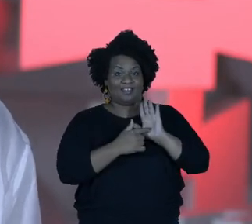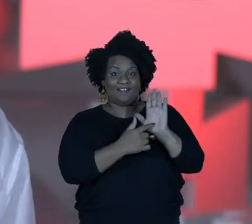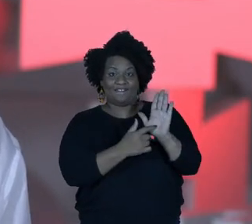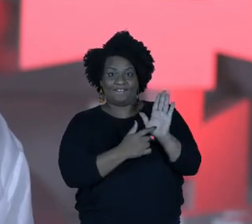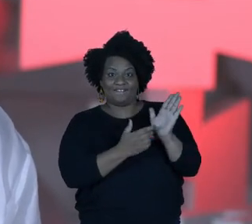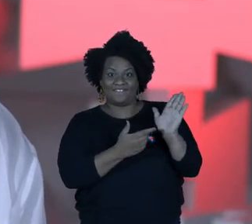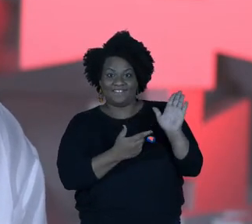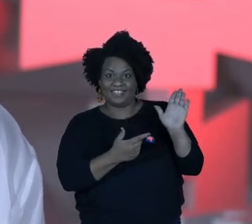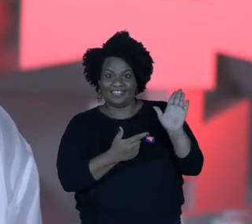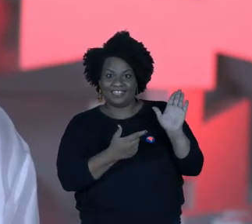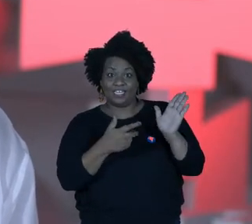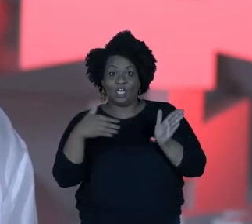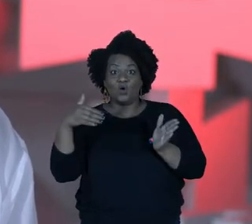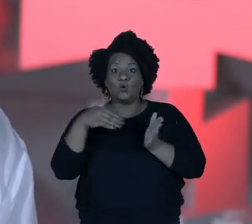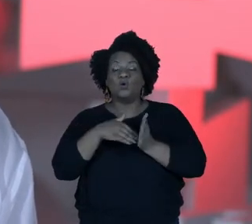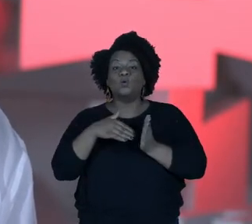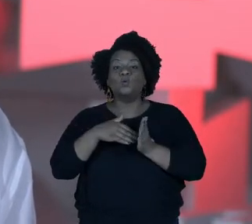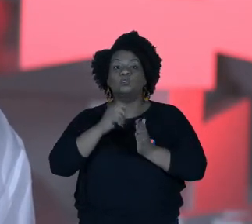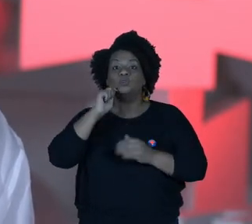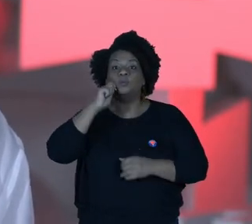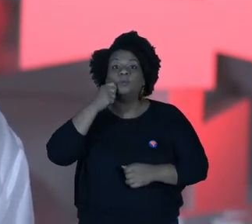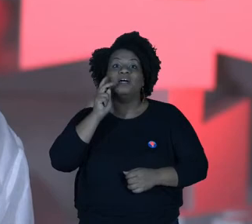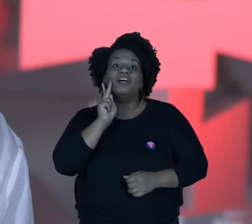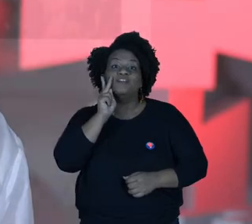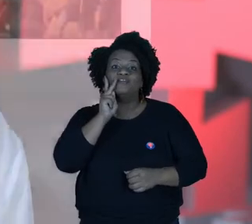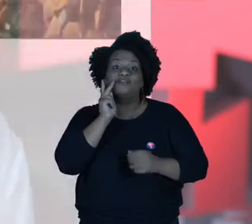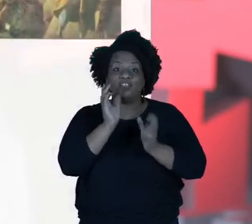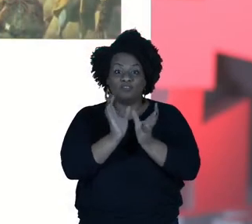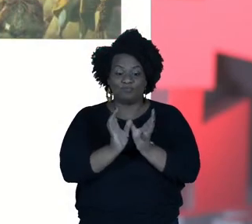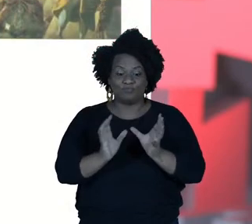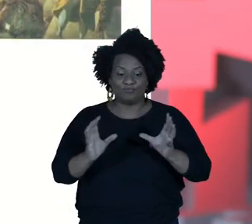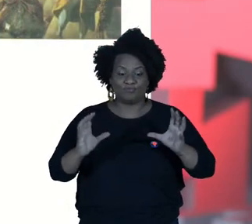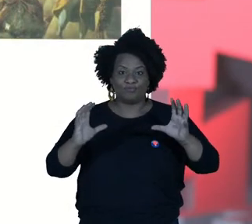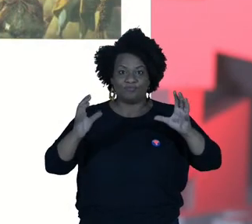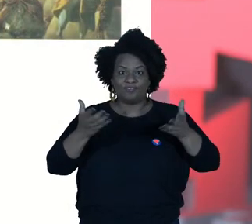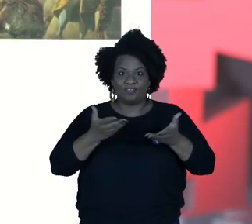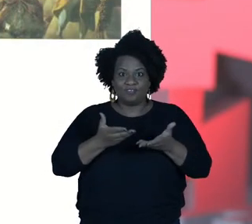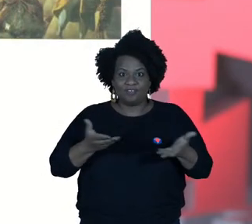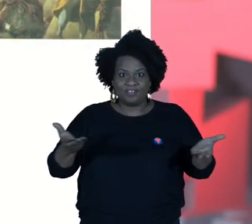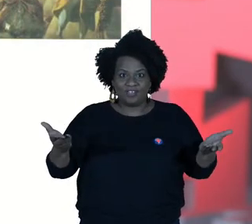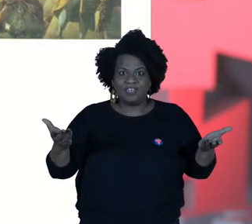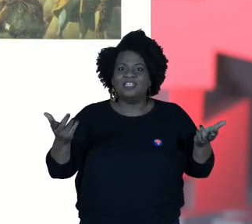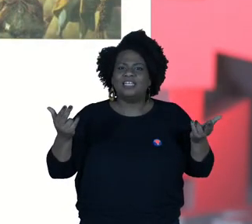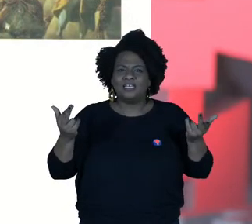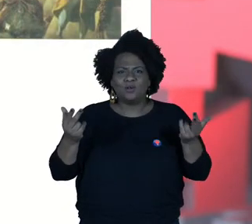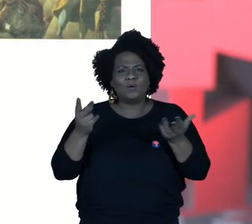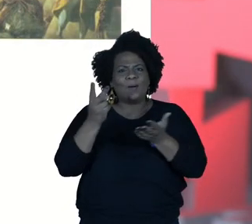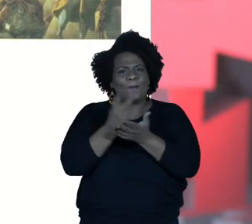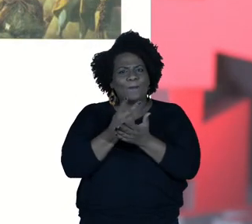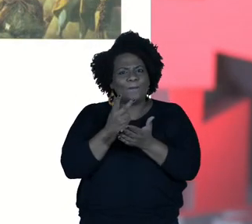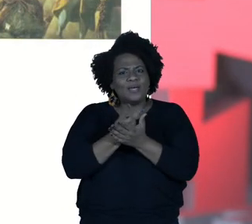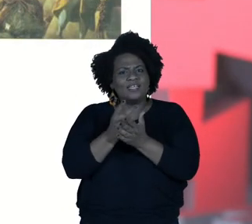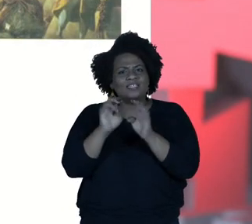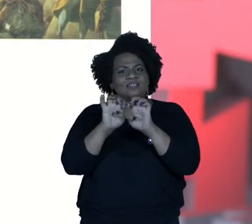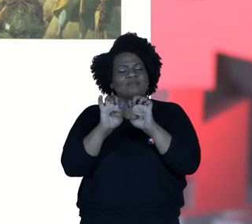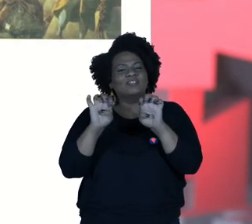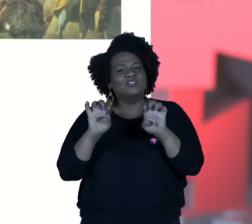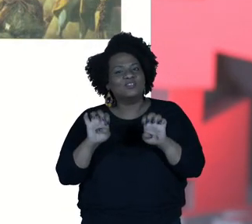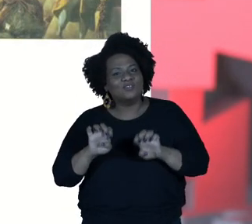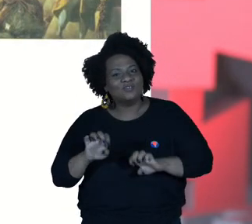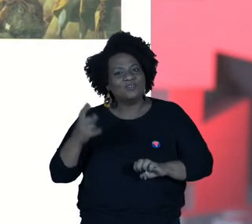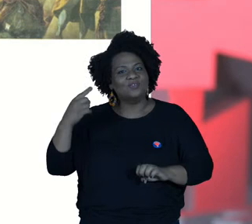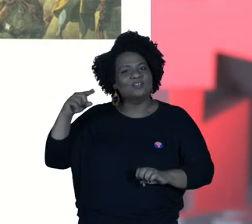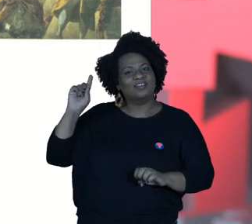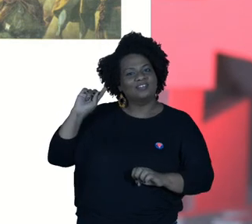a Última Ceia de Leonardo da Vinci, que tem a mesma estrutura da Escola de Atenas, de Rafael. A gente